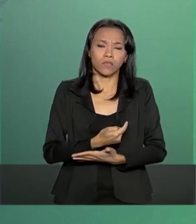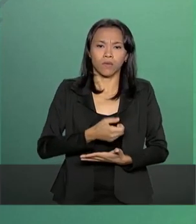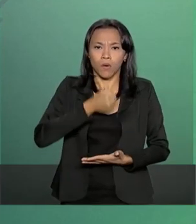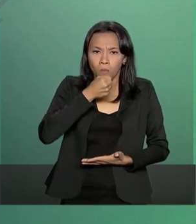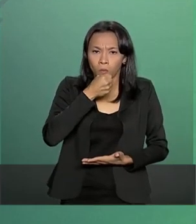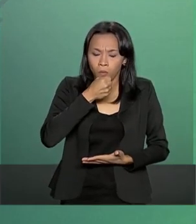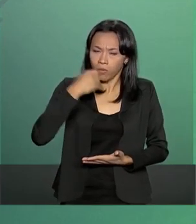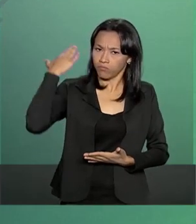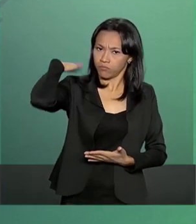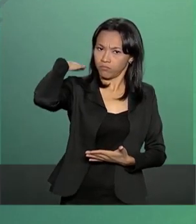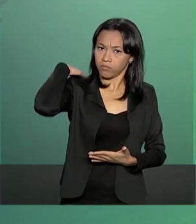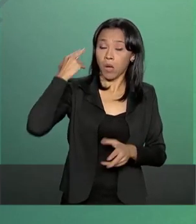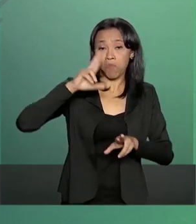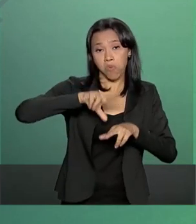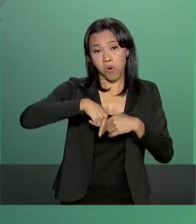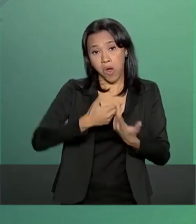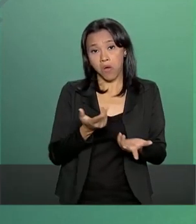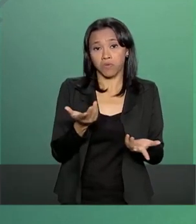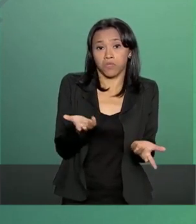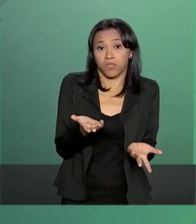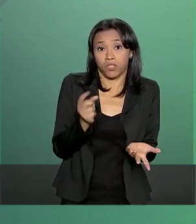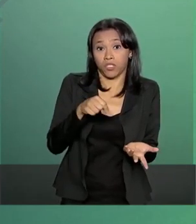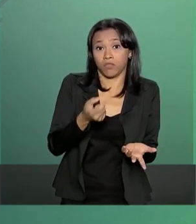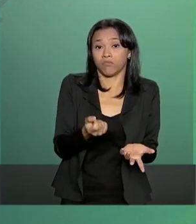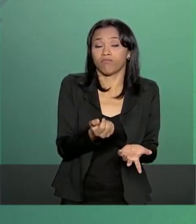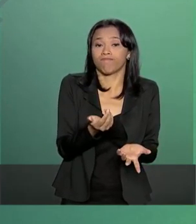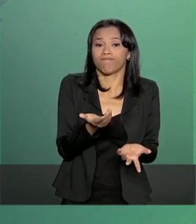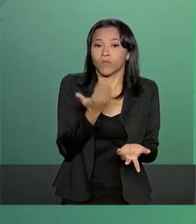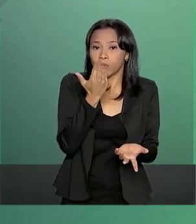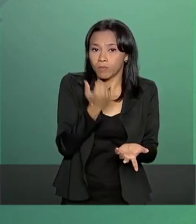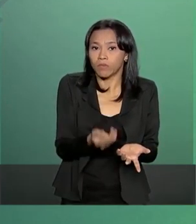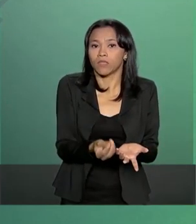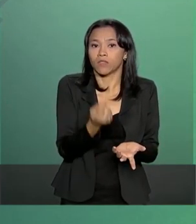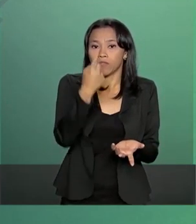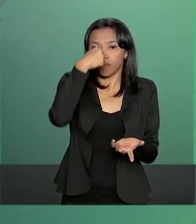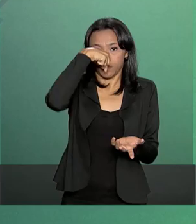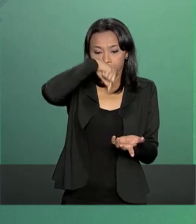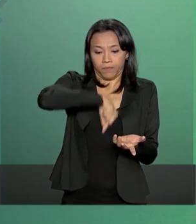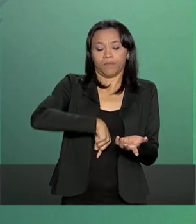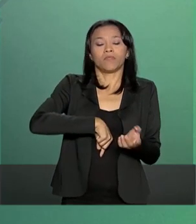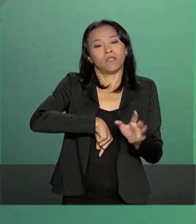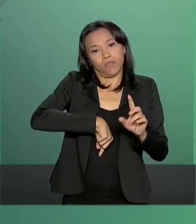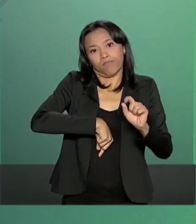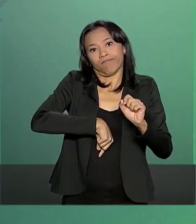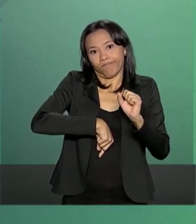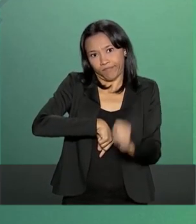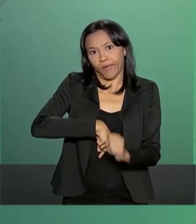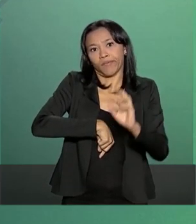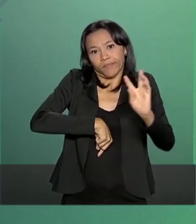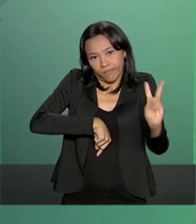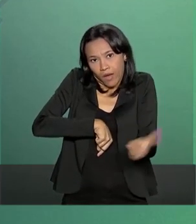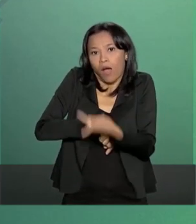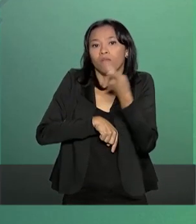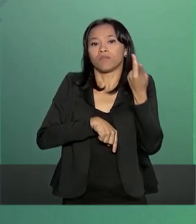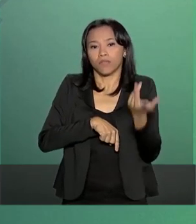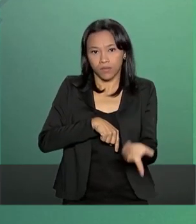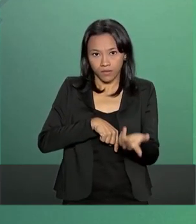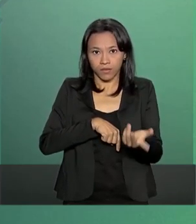provavelmente, de aspiração de conteúdo gástrico, condição que pode ocorrer em situações